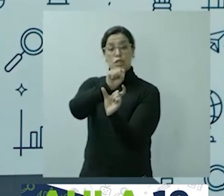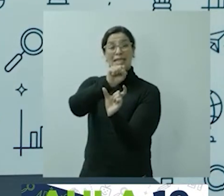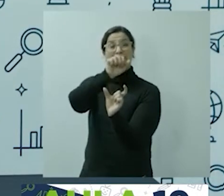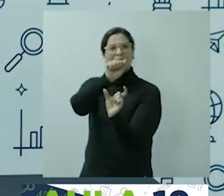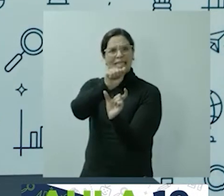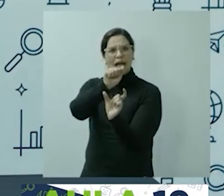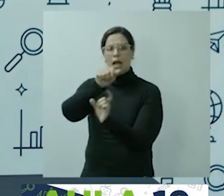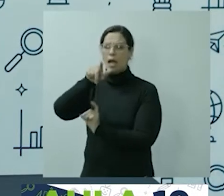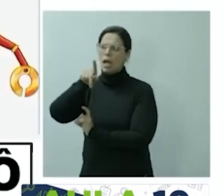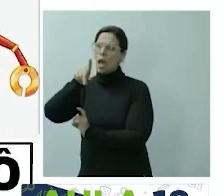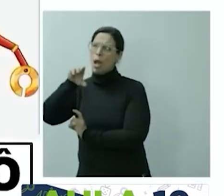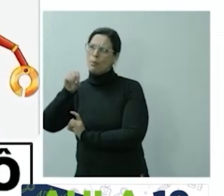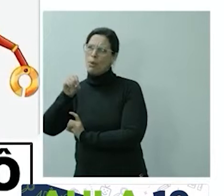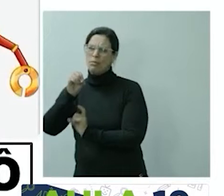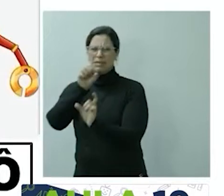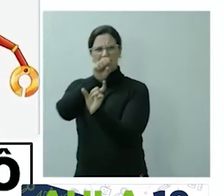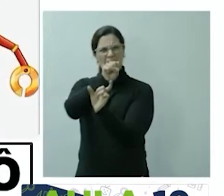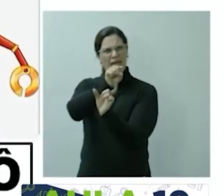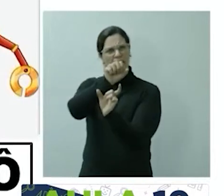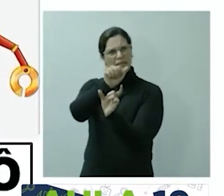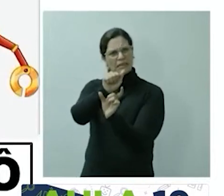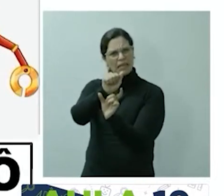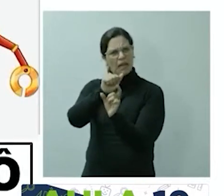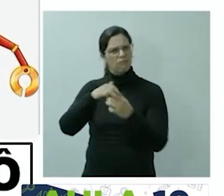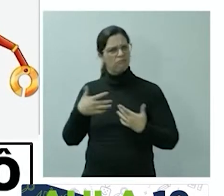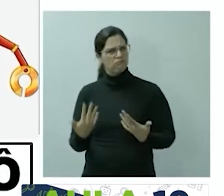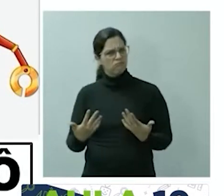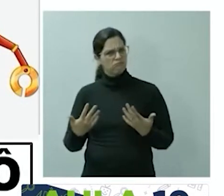Sílaba inicial da palavra sapo é